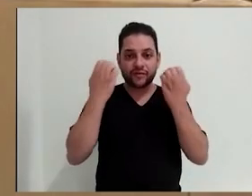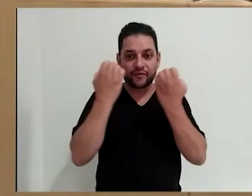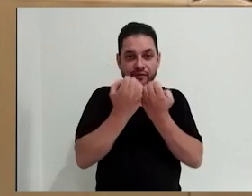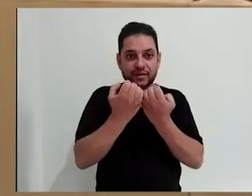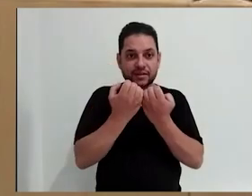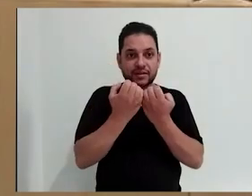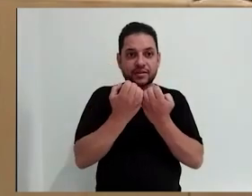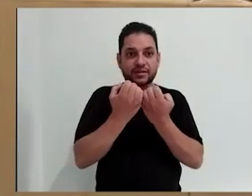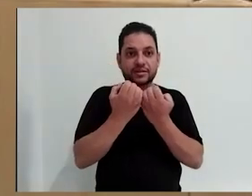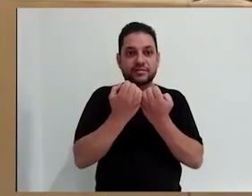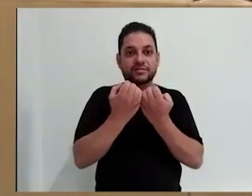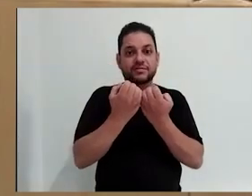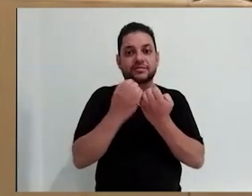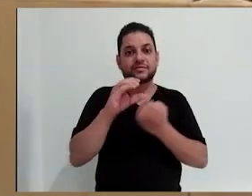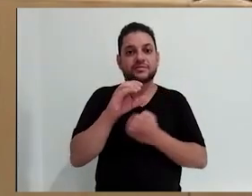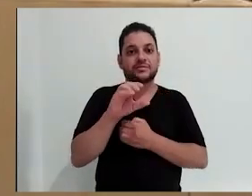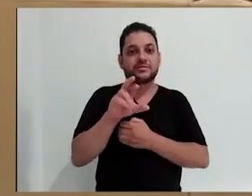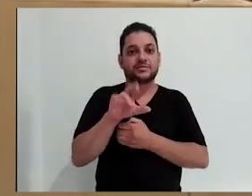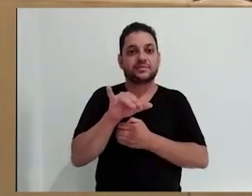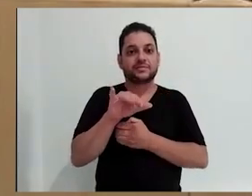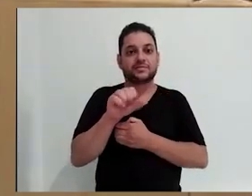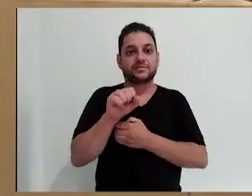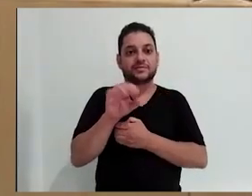Recording stopped.